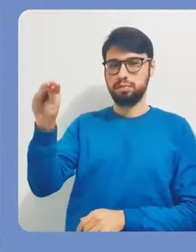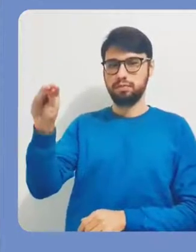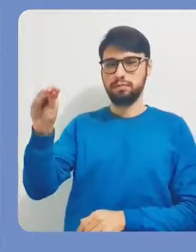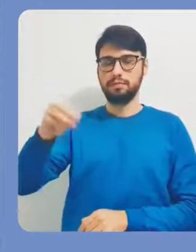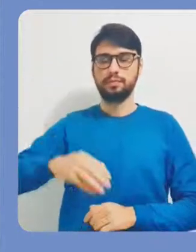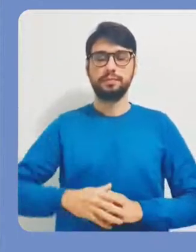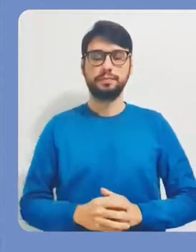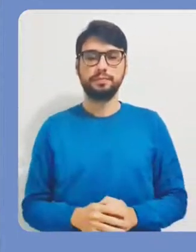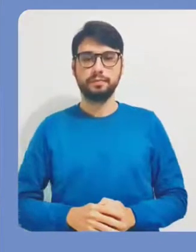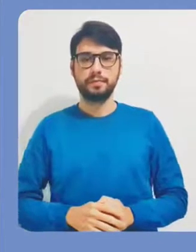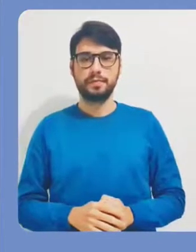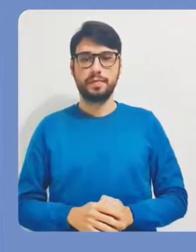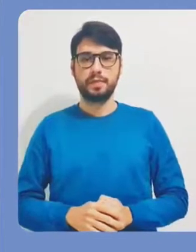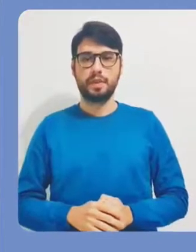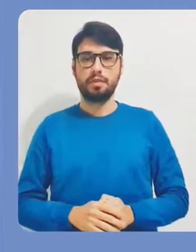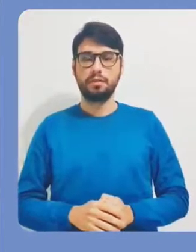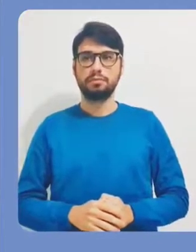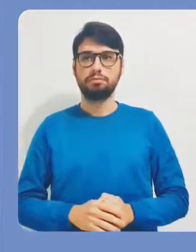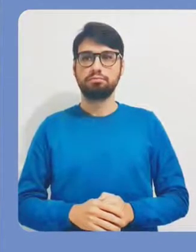Palestrantes.